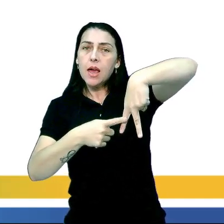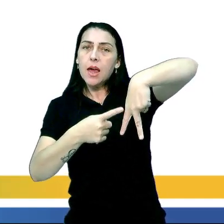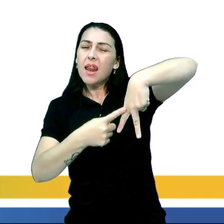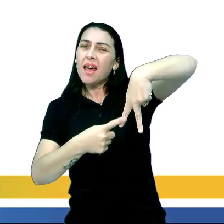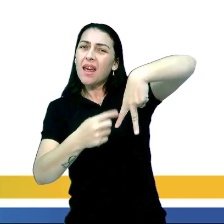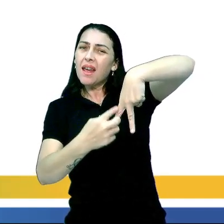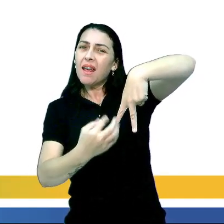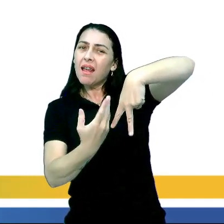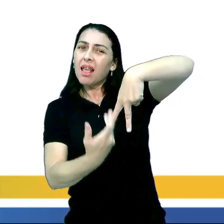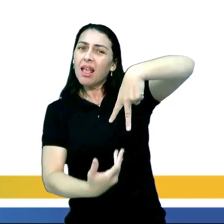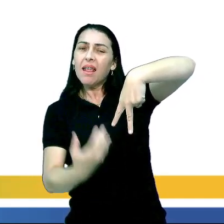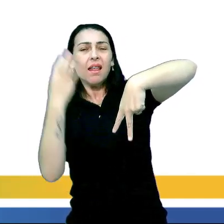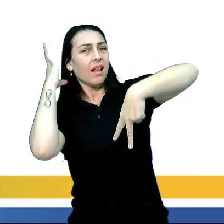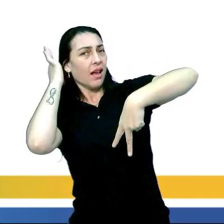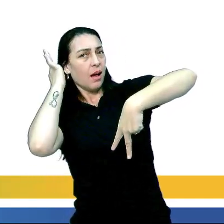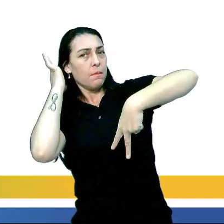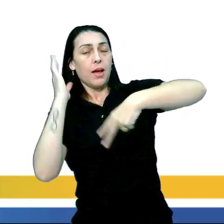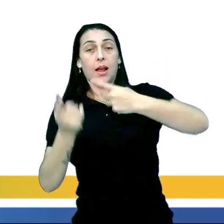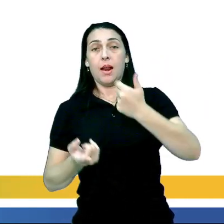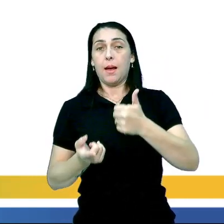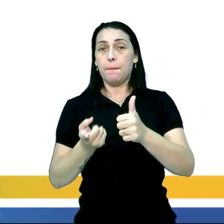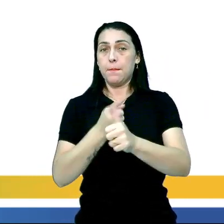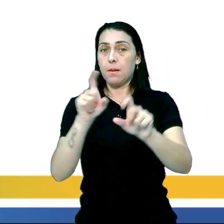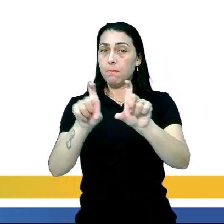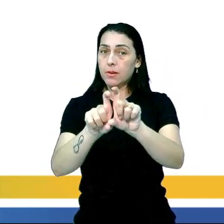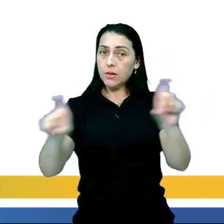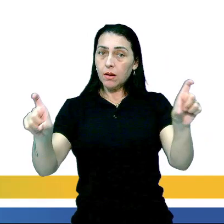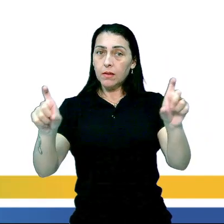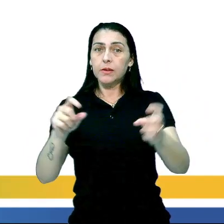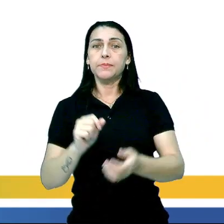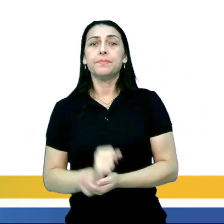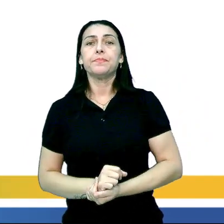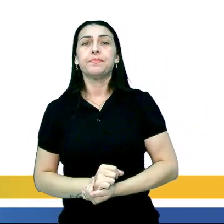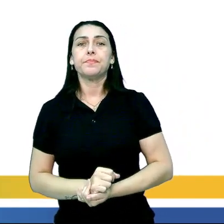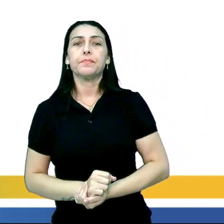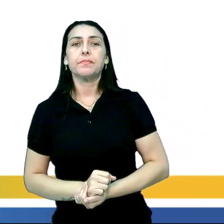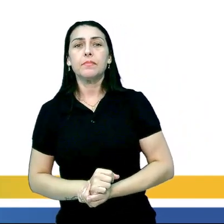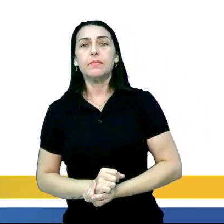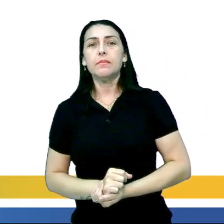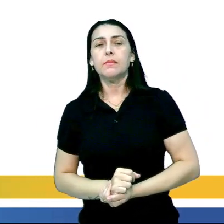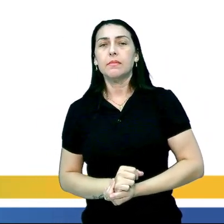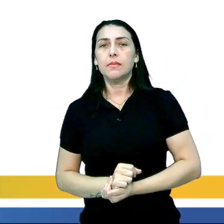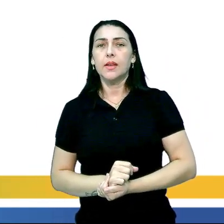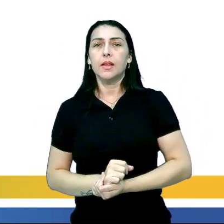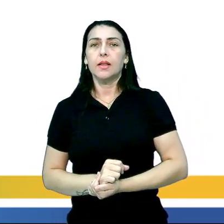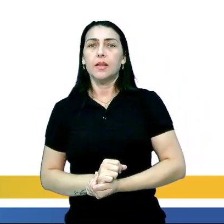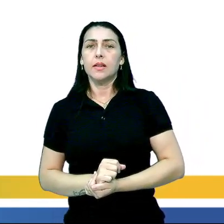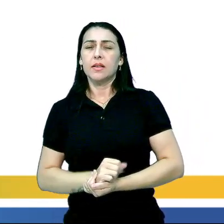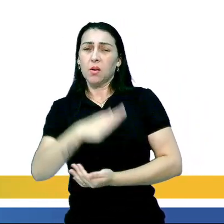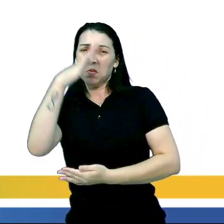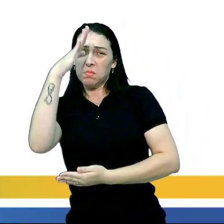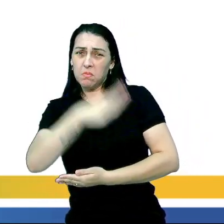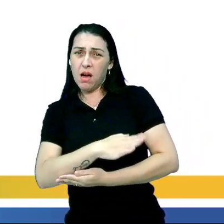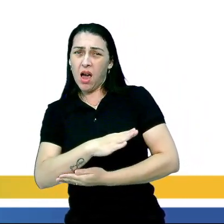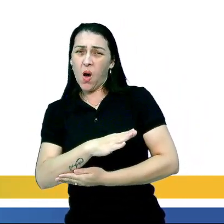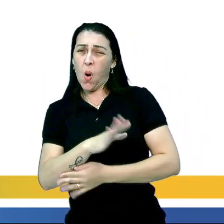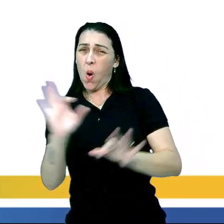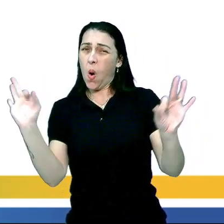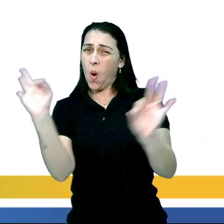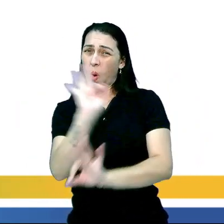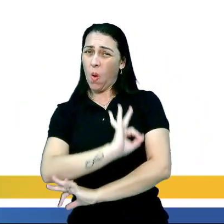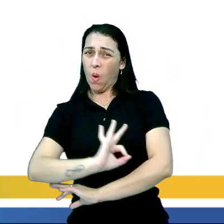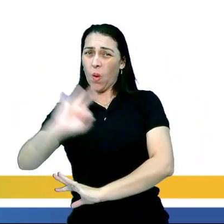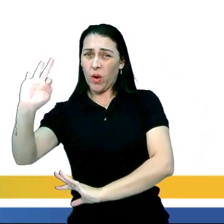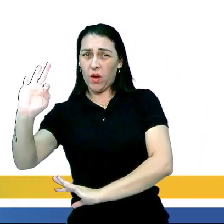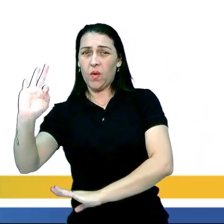cabeluda. Essa é a primeira estrofe. Segunda, é um bicho